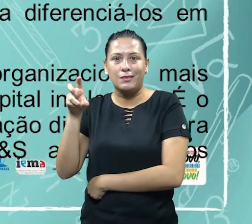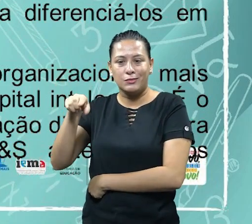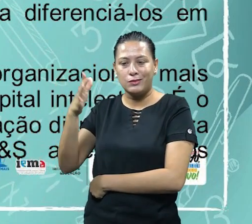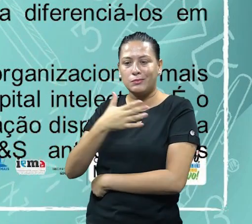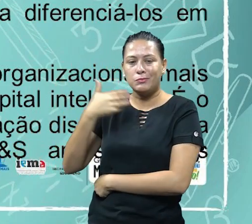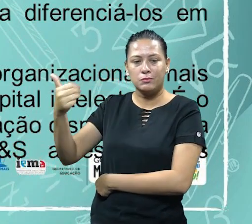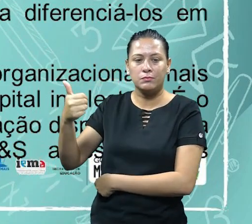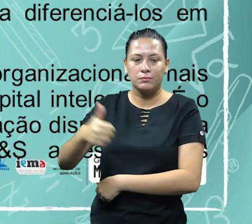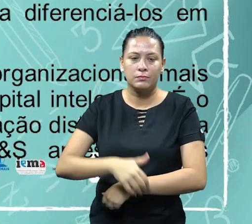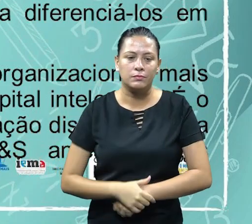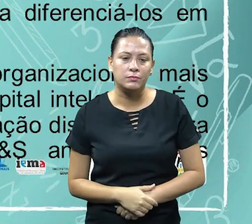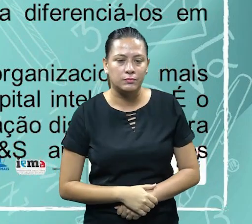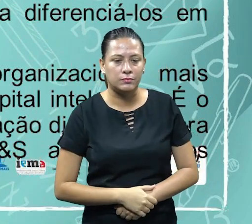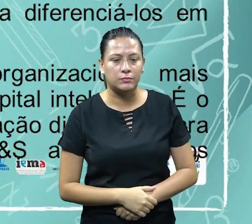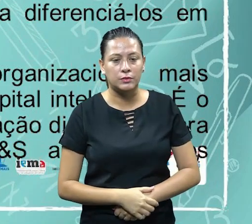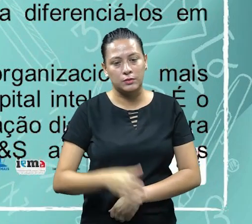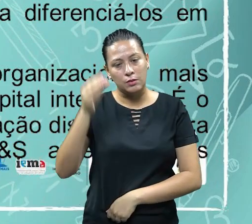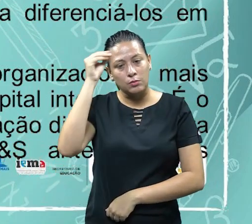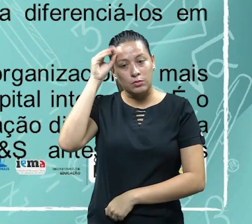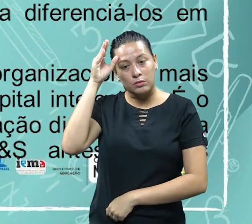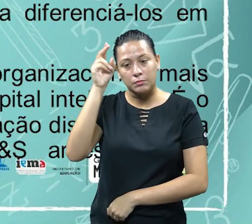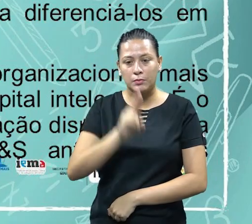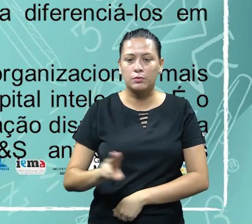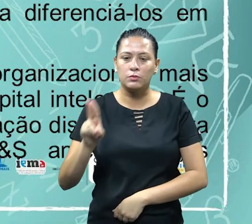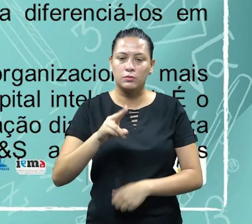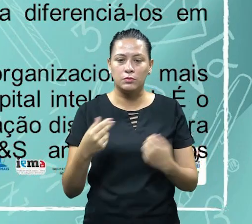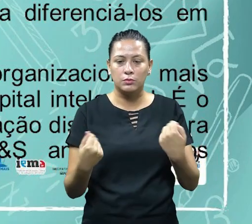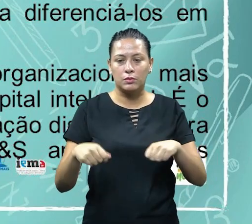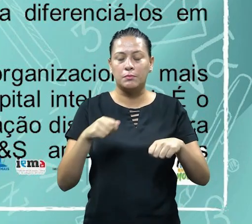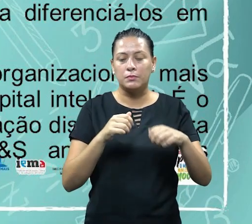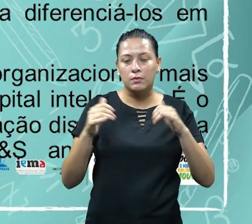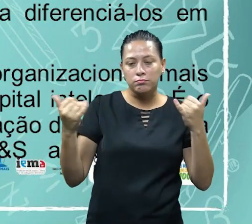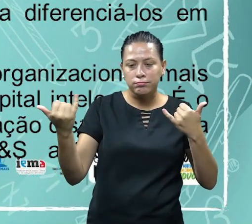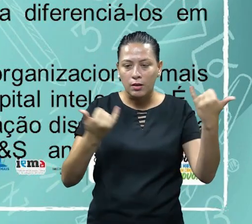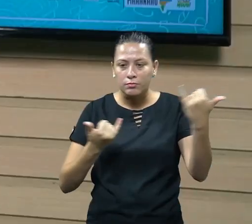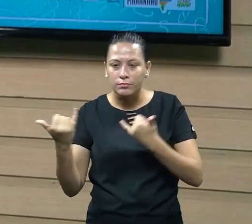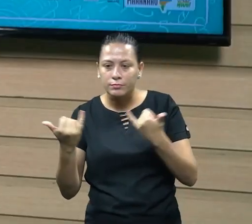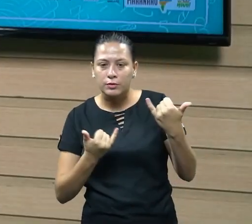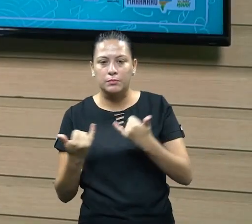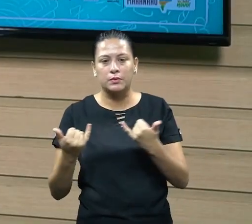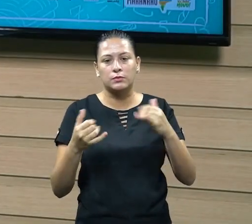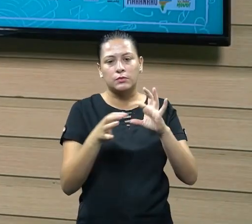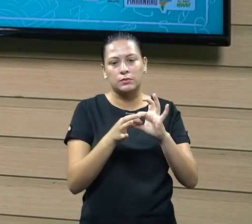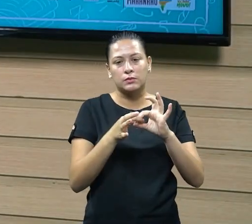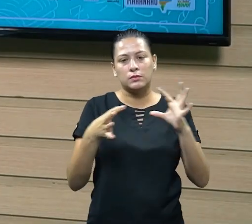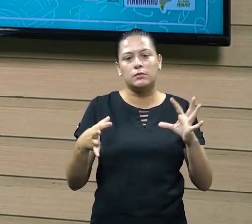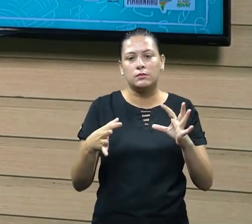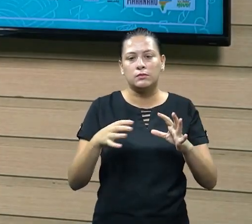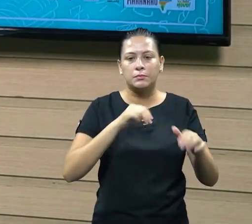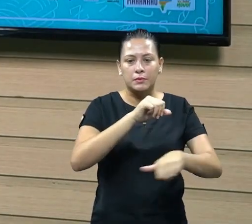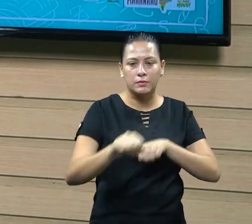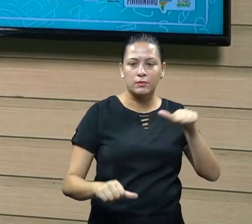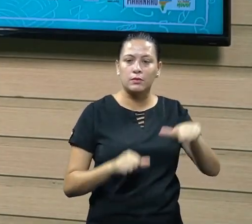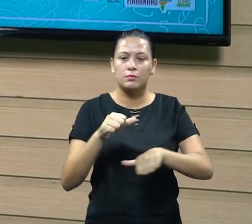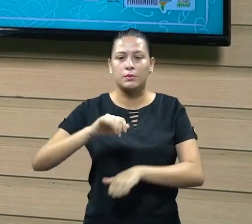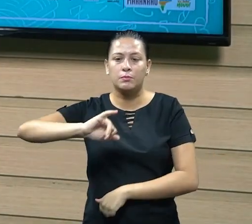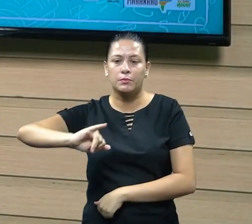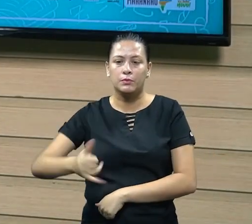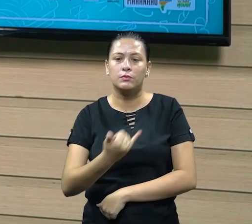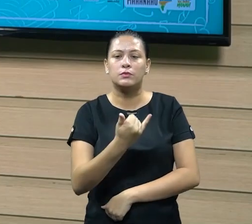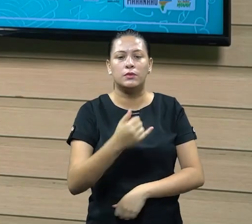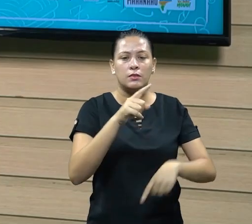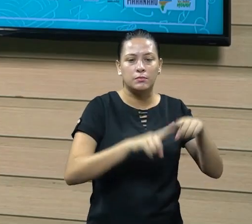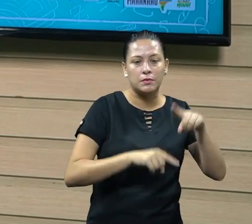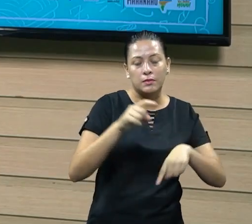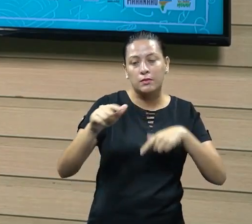transformá-la em oportunidade de novos produtos e serviços, antes que os concorrentes o façam. Foi o que eu falei há pouco, com a globalização, a informação ficou